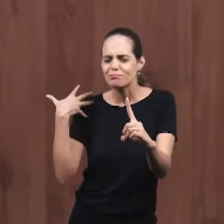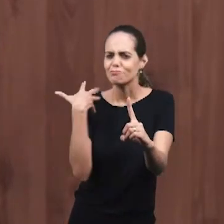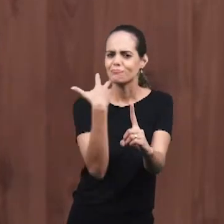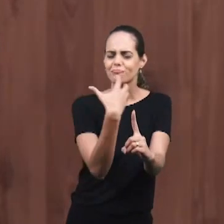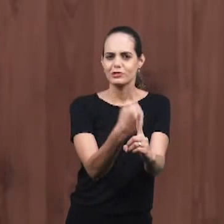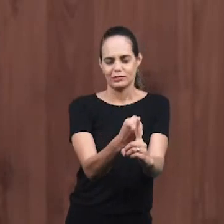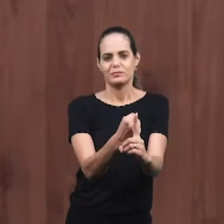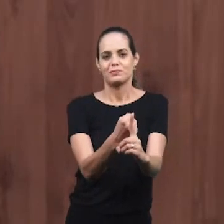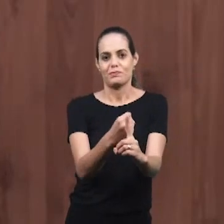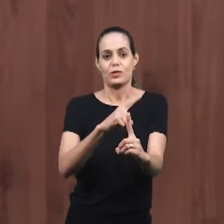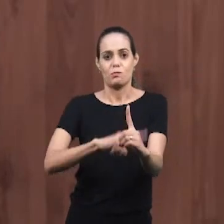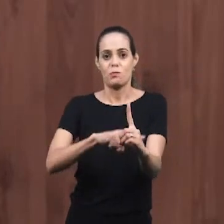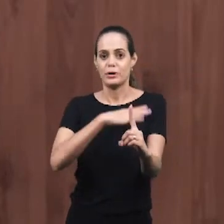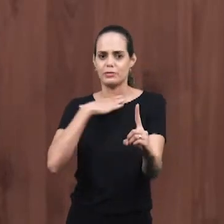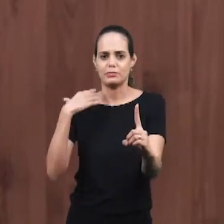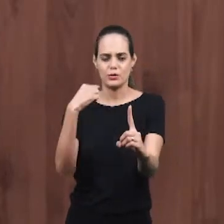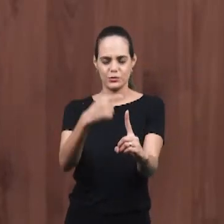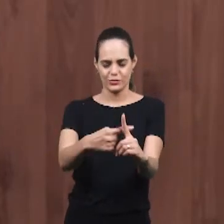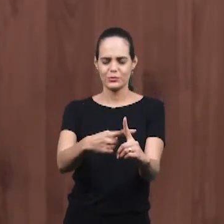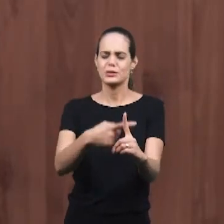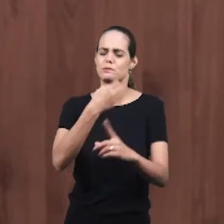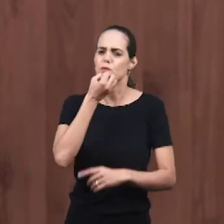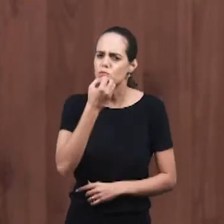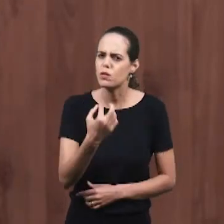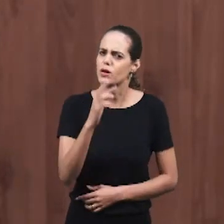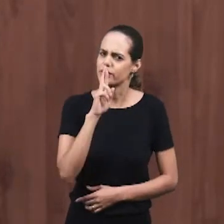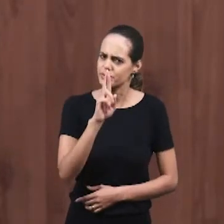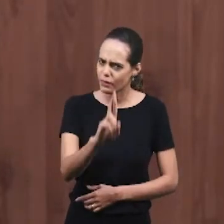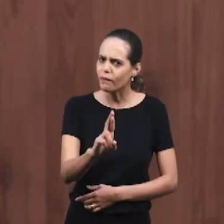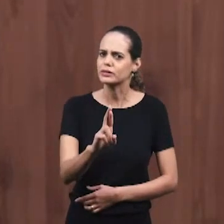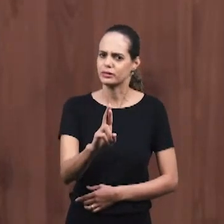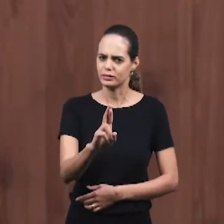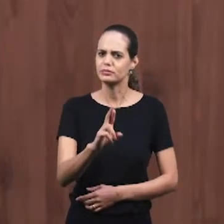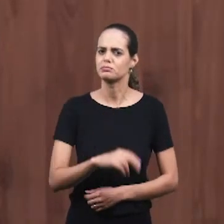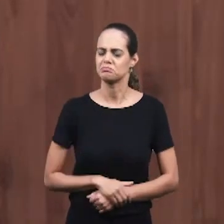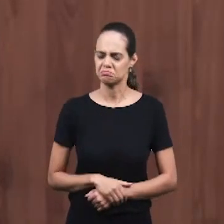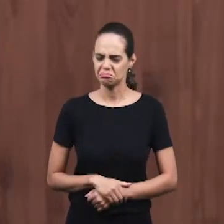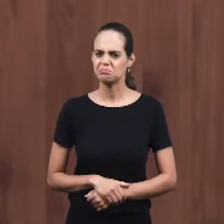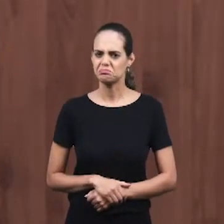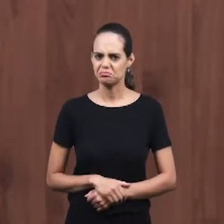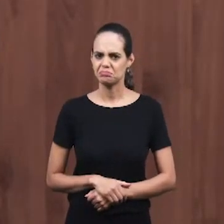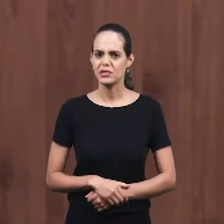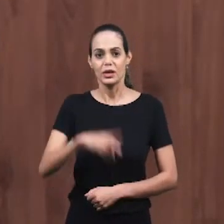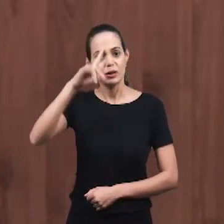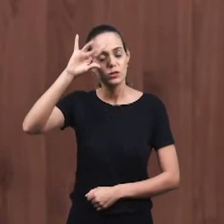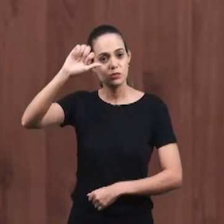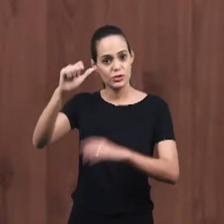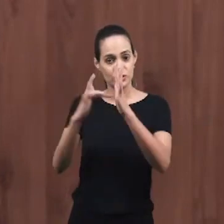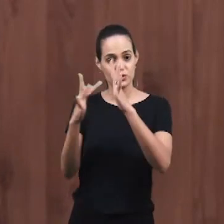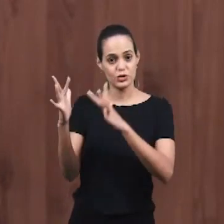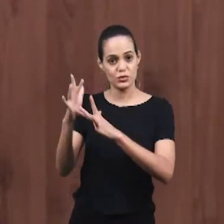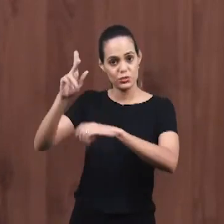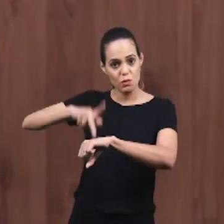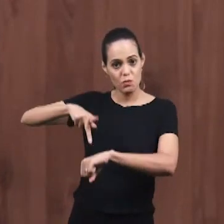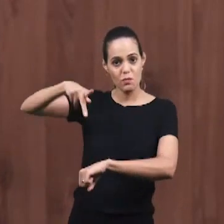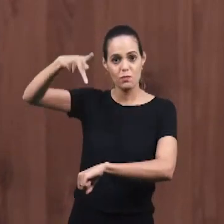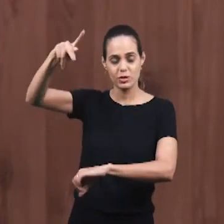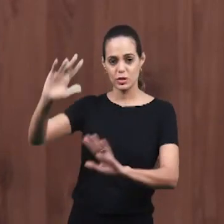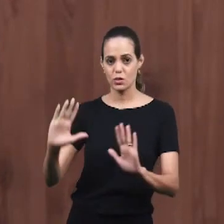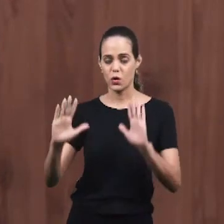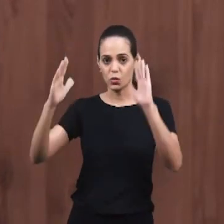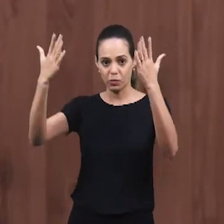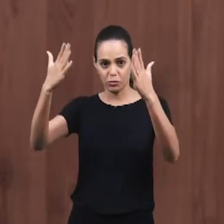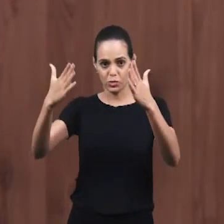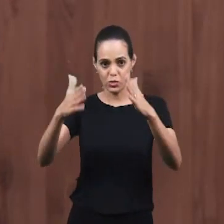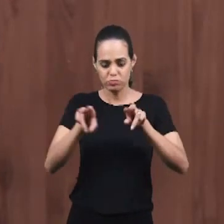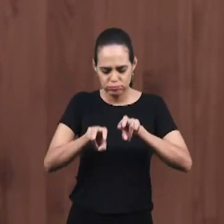dor, Jesus iria levar sobre si, muito bem colocado pela irmã, e é por isso que lá no dia da comemoração do que o Senhor